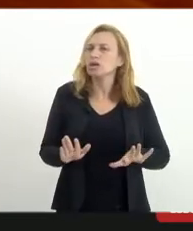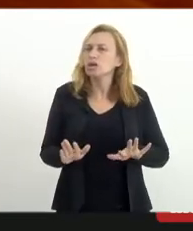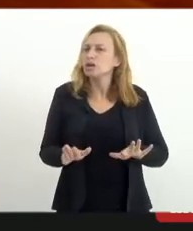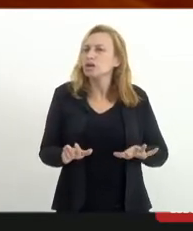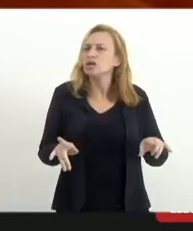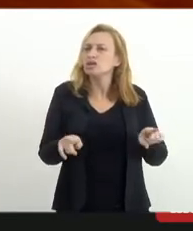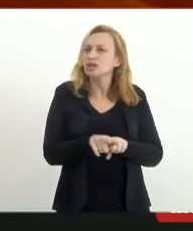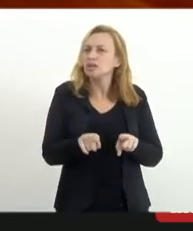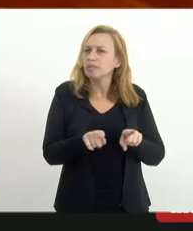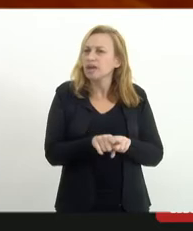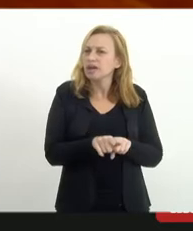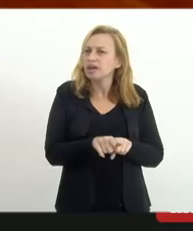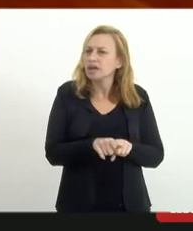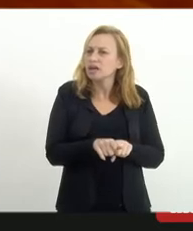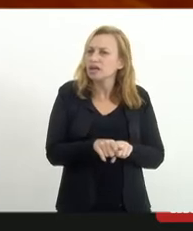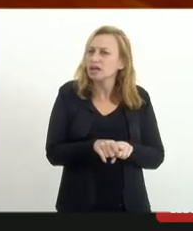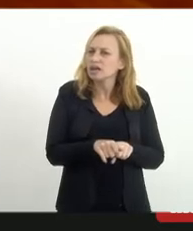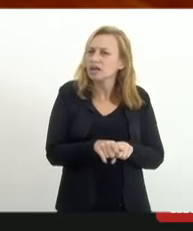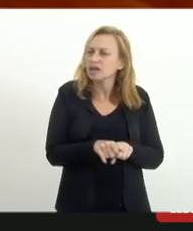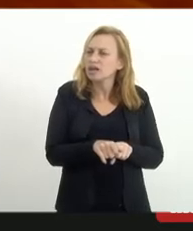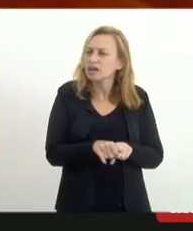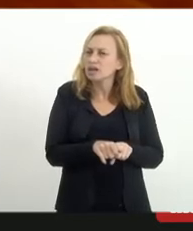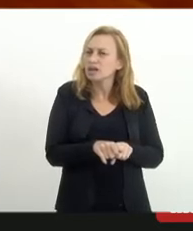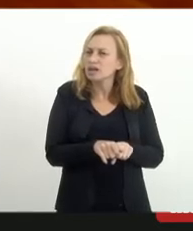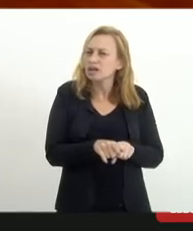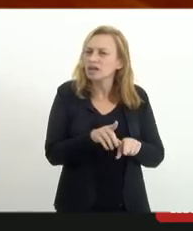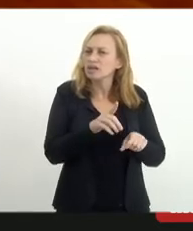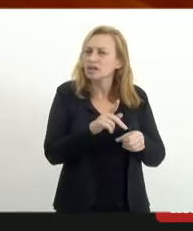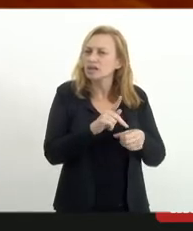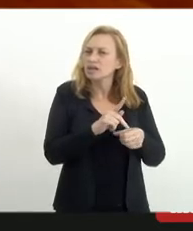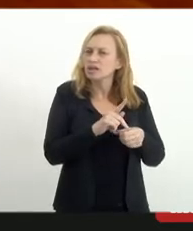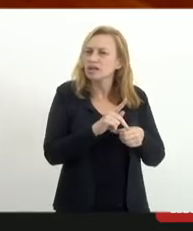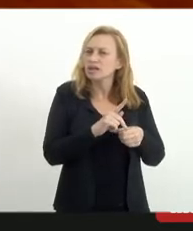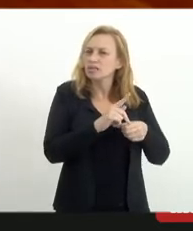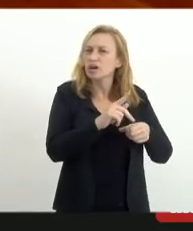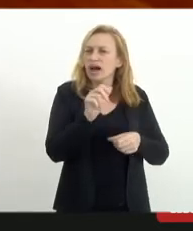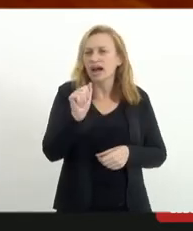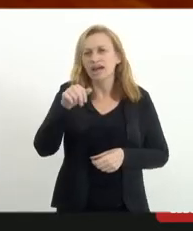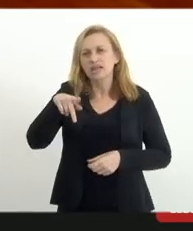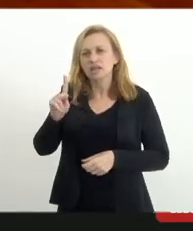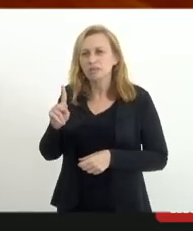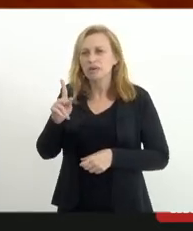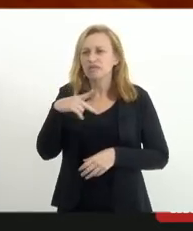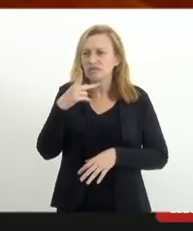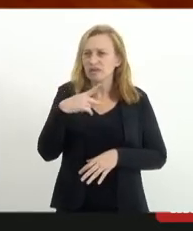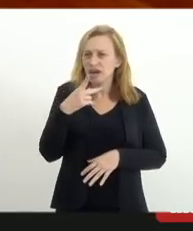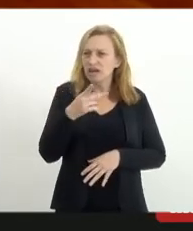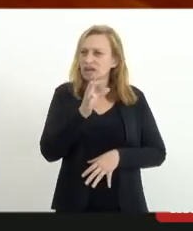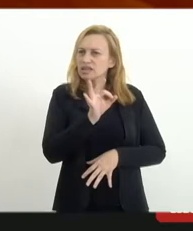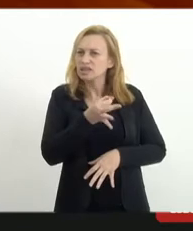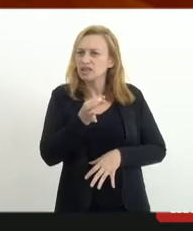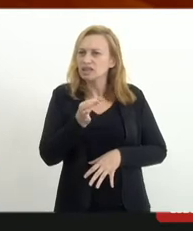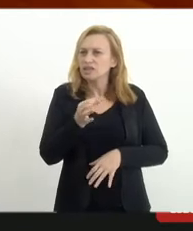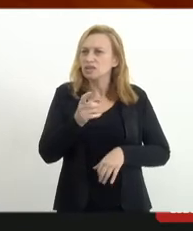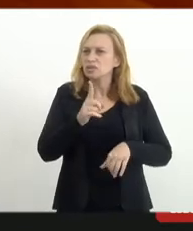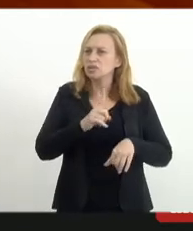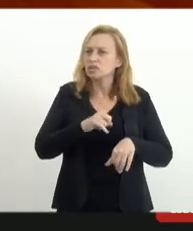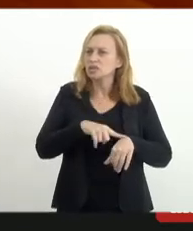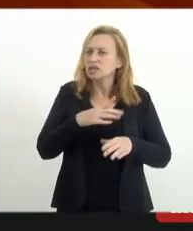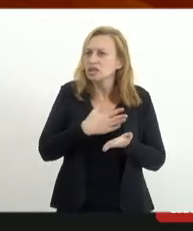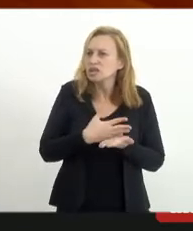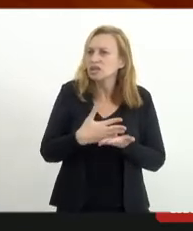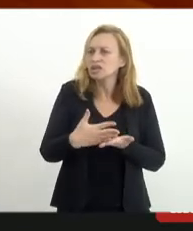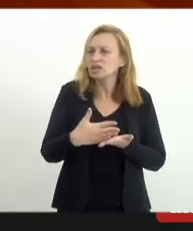o posicionamento do parecer da Procuradoria daqui da ANP indica que é justamente na questão do lançamento, e